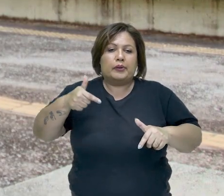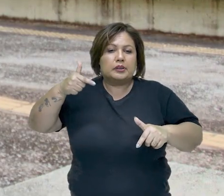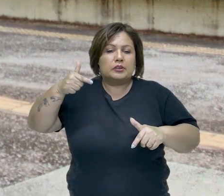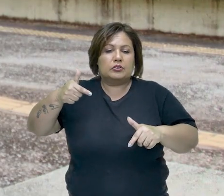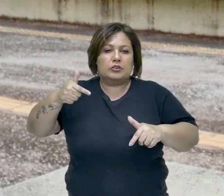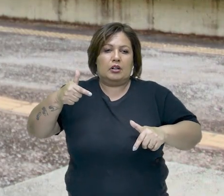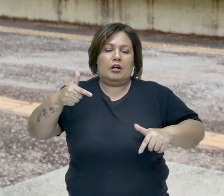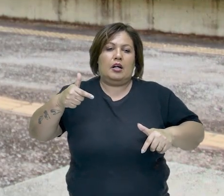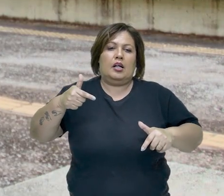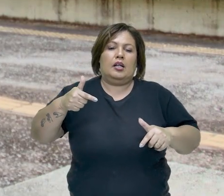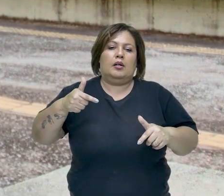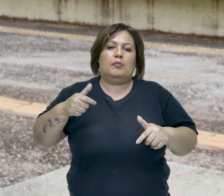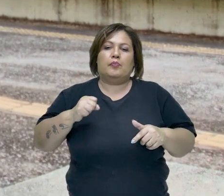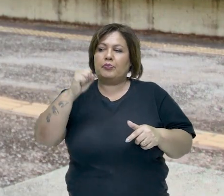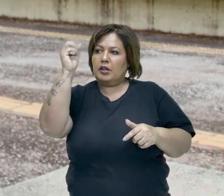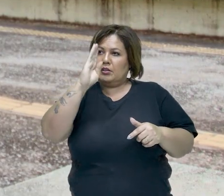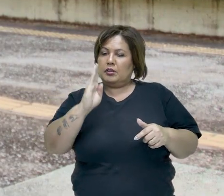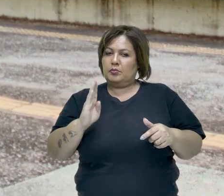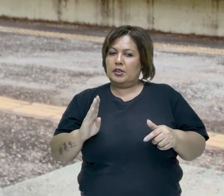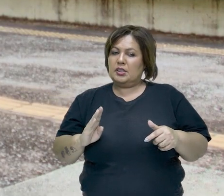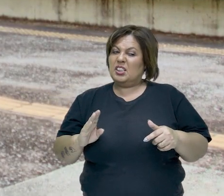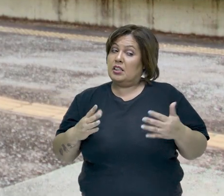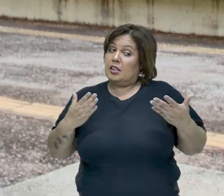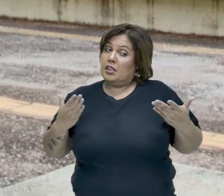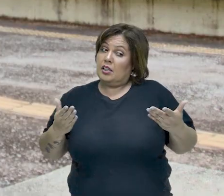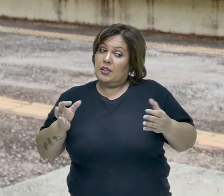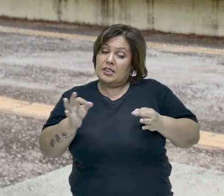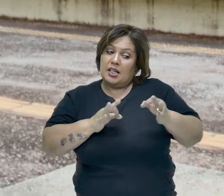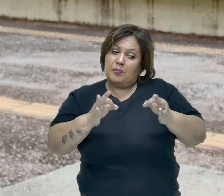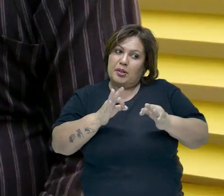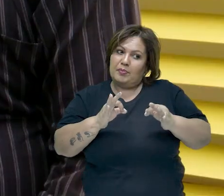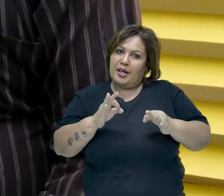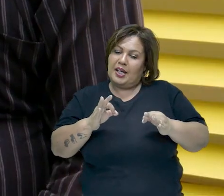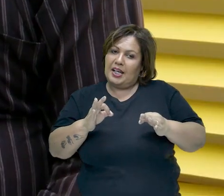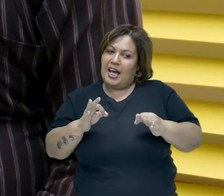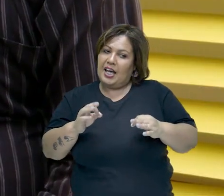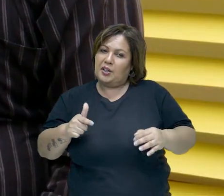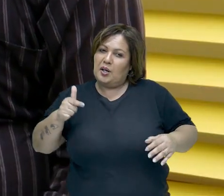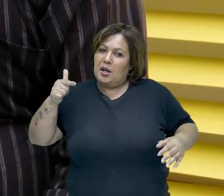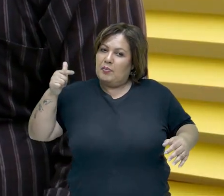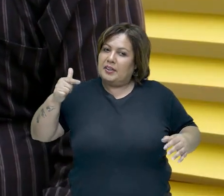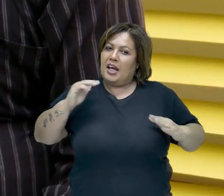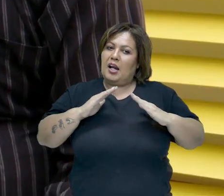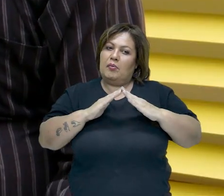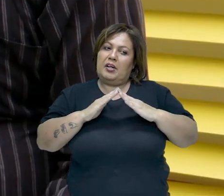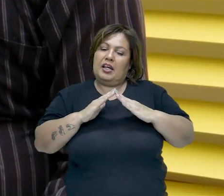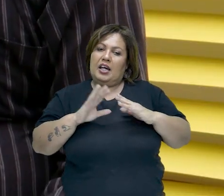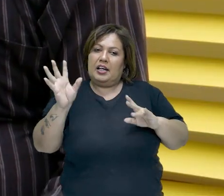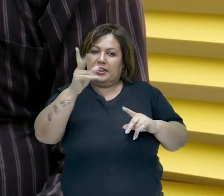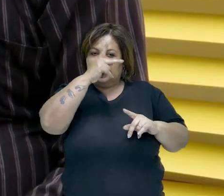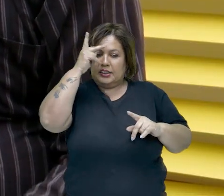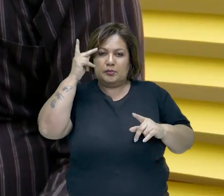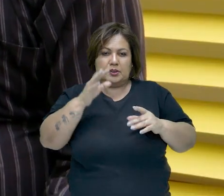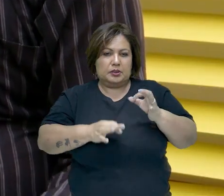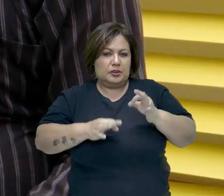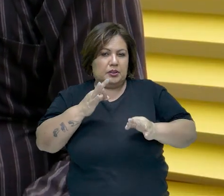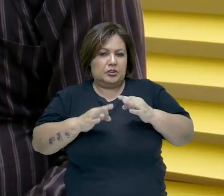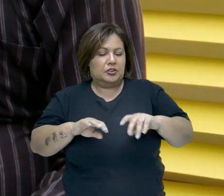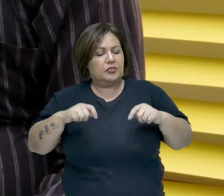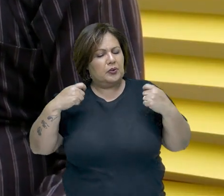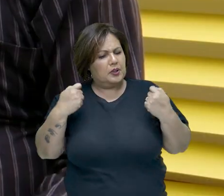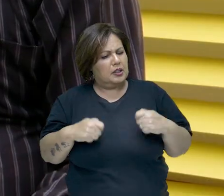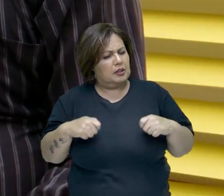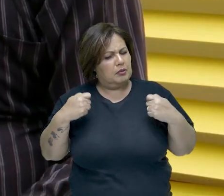porte de armas. Mas será que o brasileiro está preparado para andar armado? As pessoas que justificam